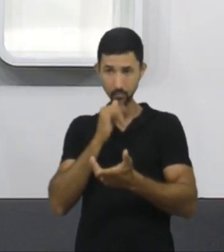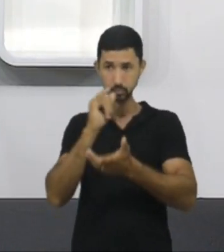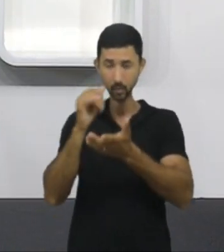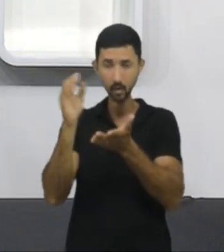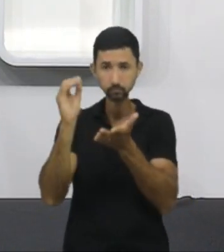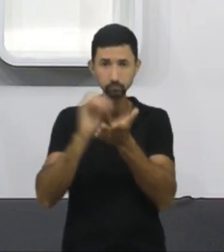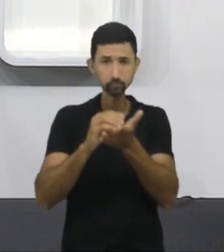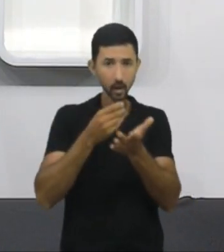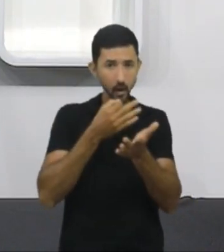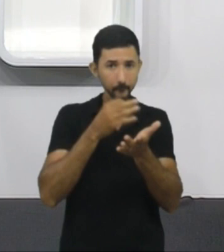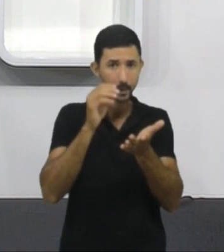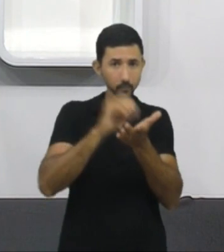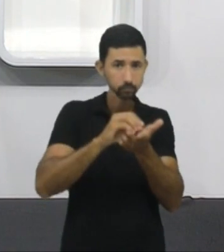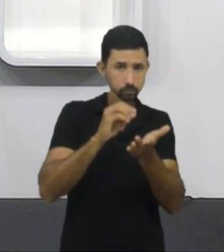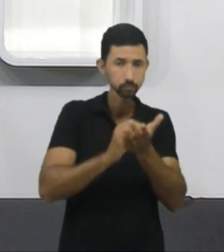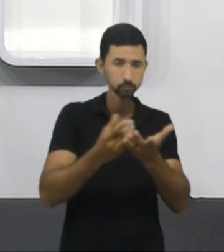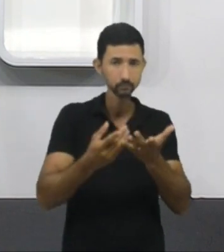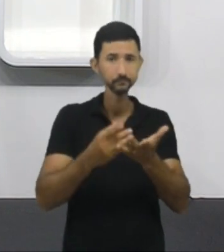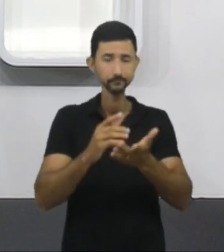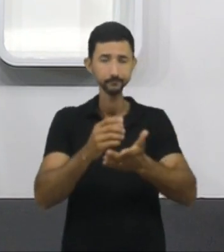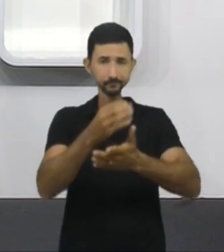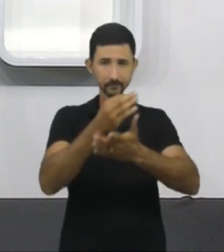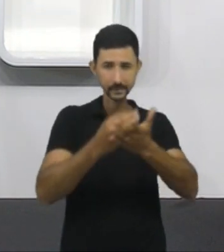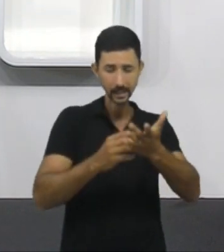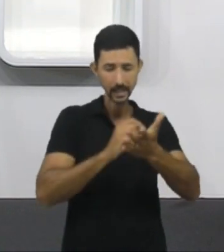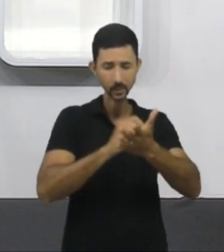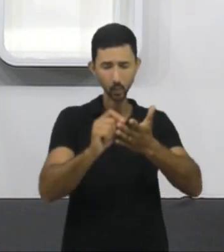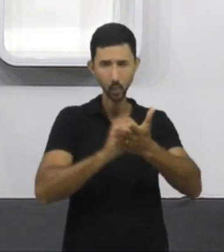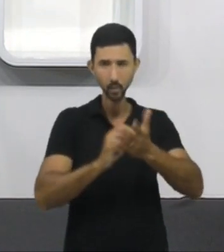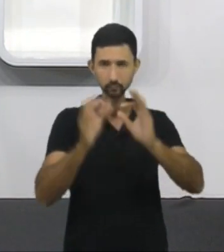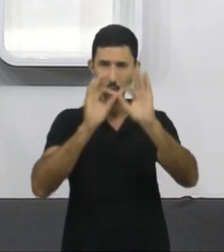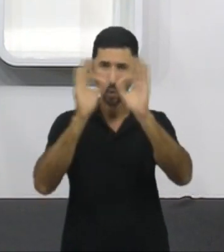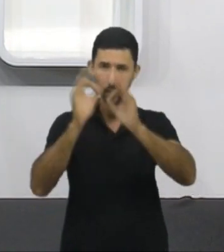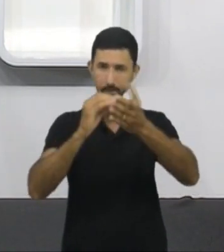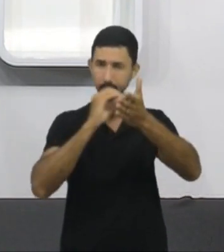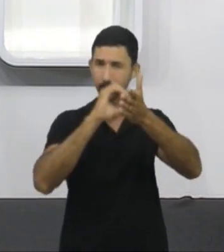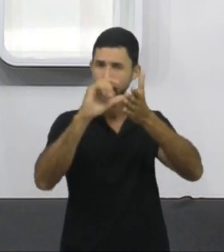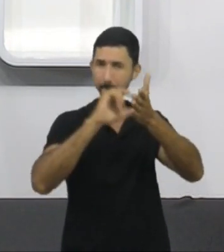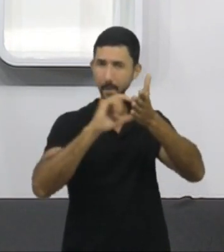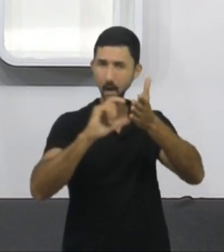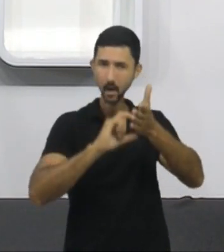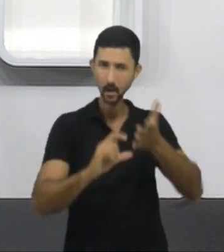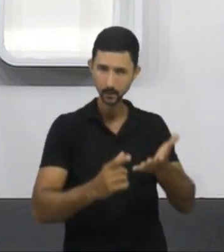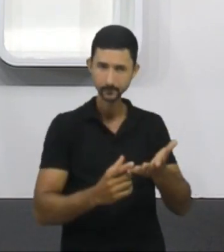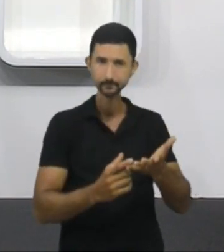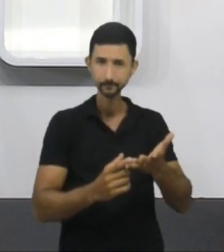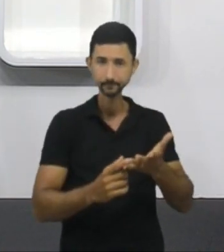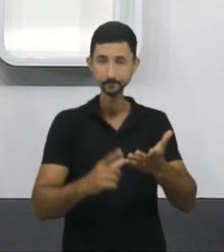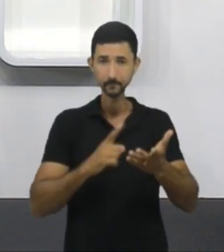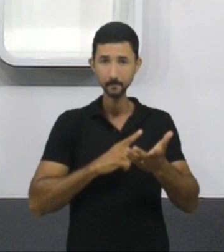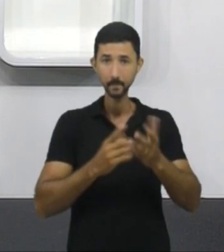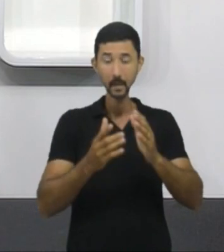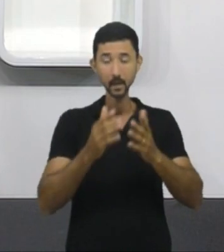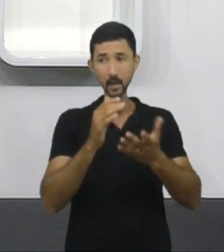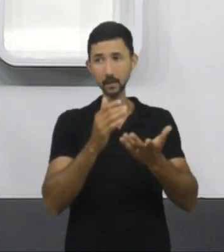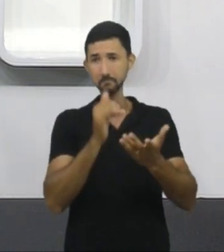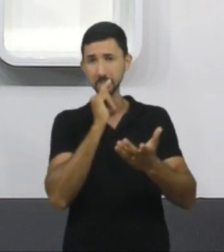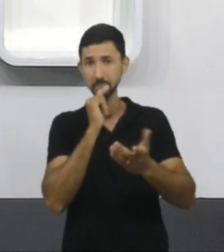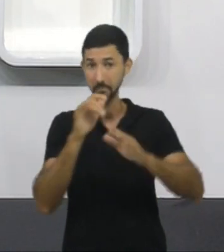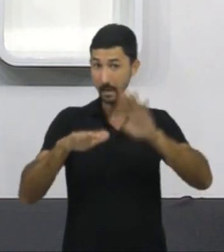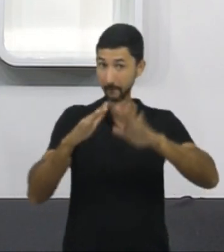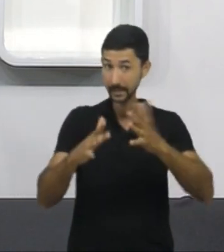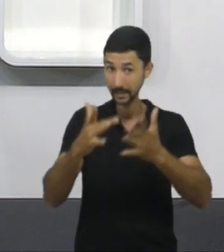está relatando, por isso que o nome é diário. Você tem uma organização em parágrafos e você tem, dependendo de